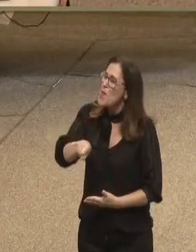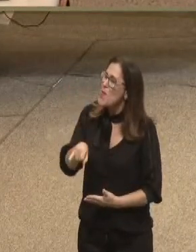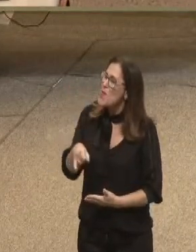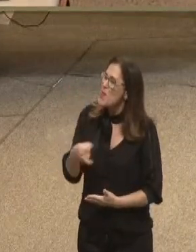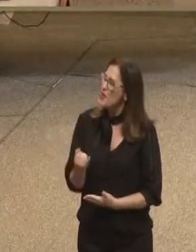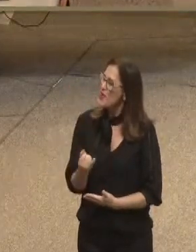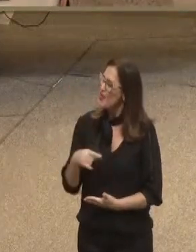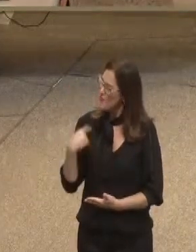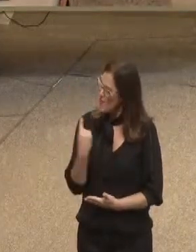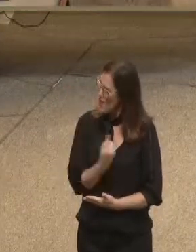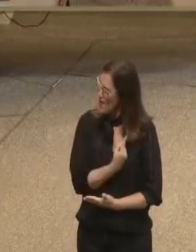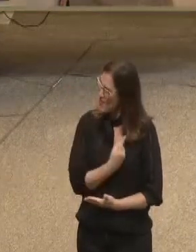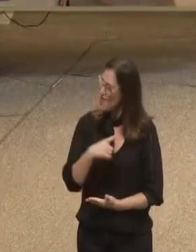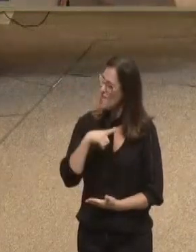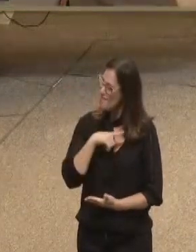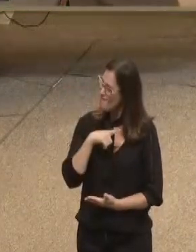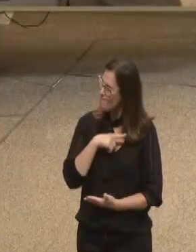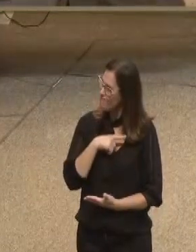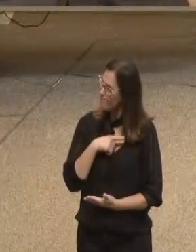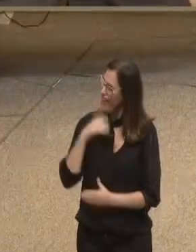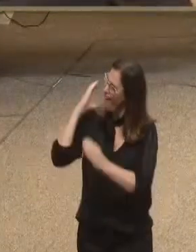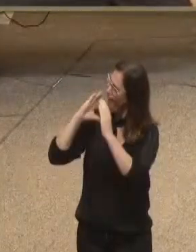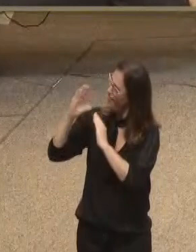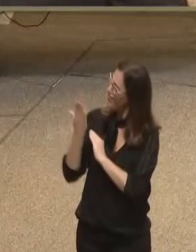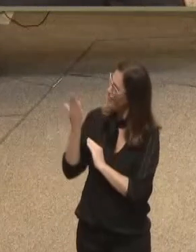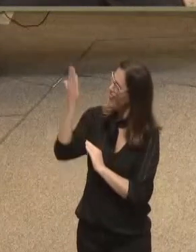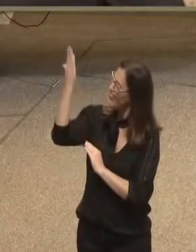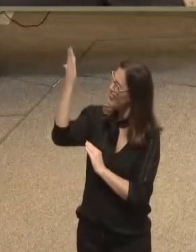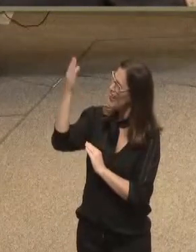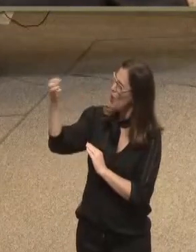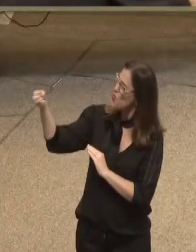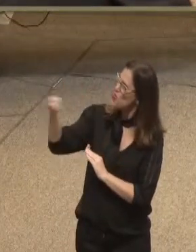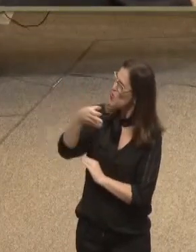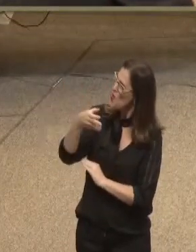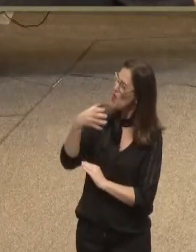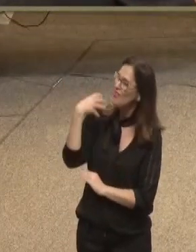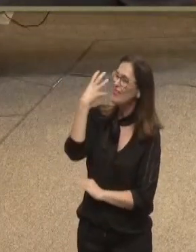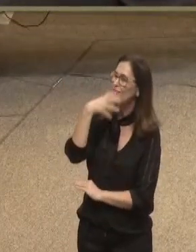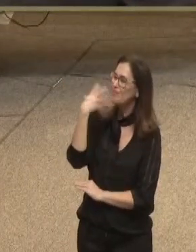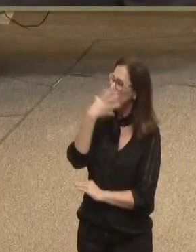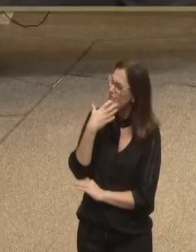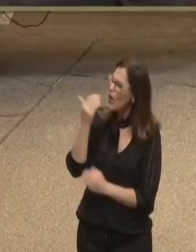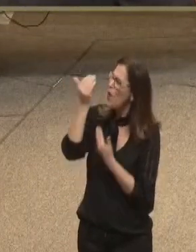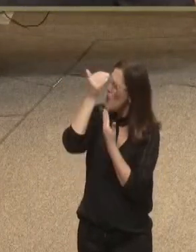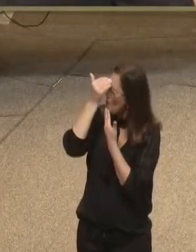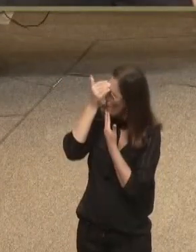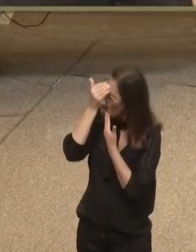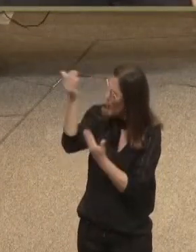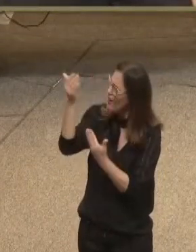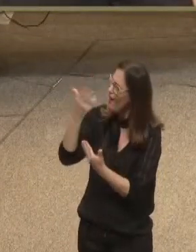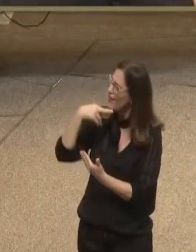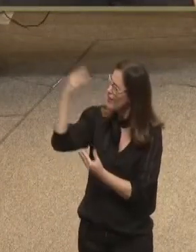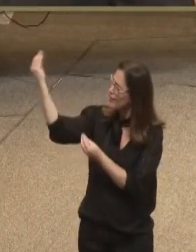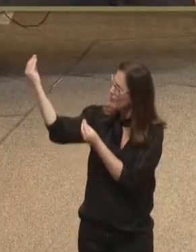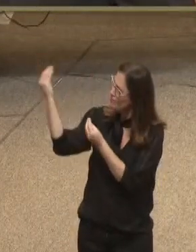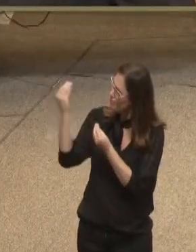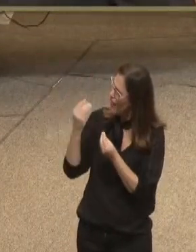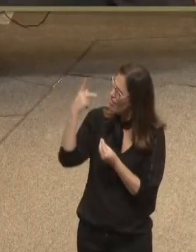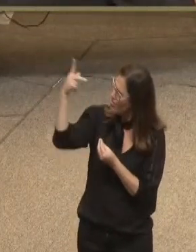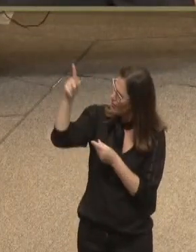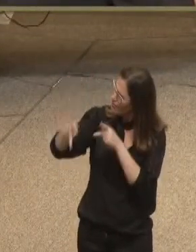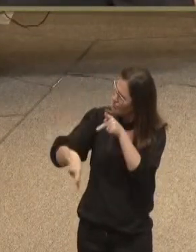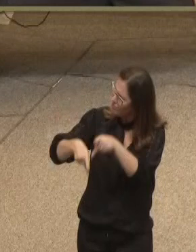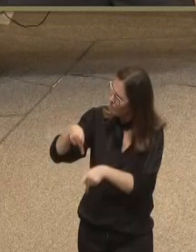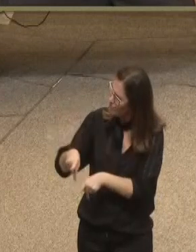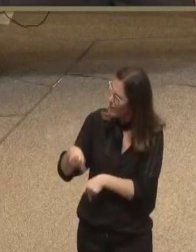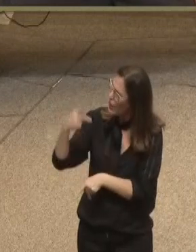oportunidade que temos, que é cantar a Ti um novo cântico. Muito obrigada porque o Senhor trouxe o Teu povo